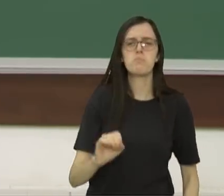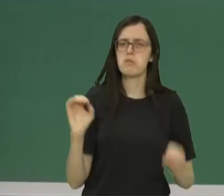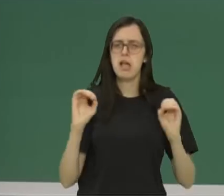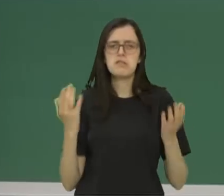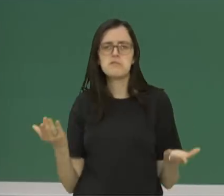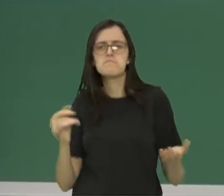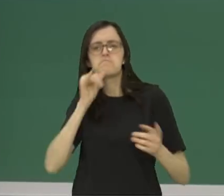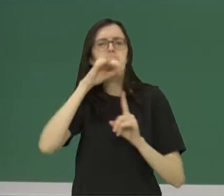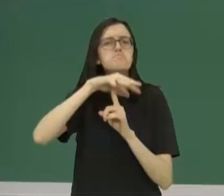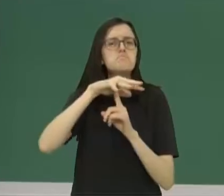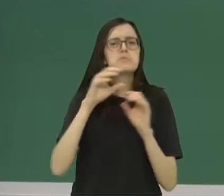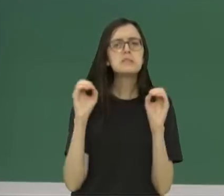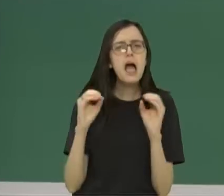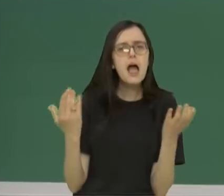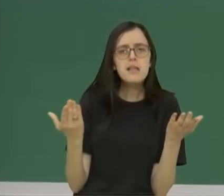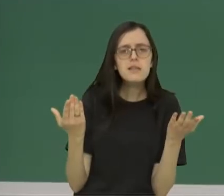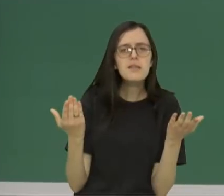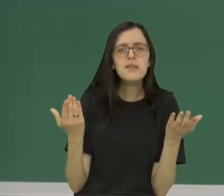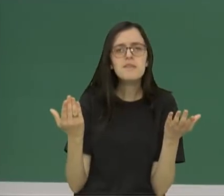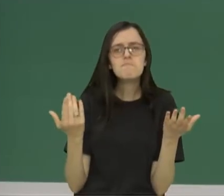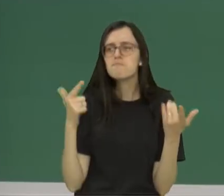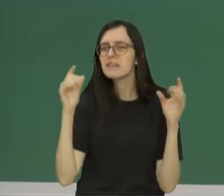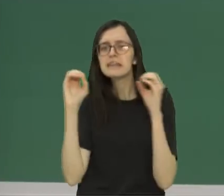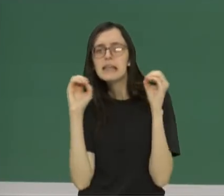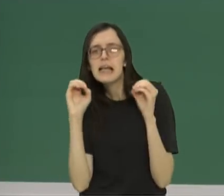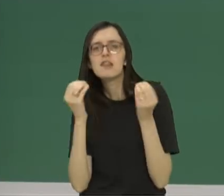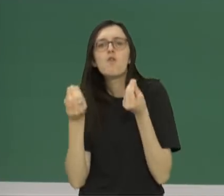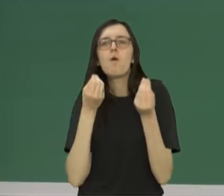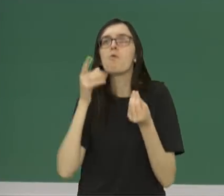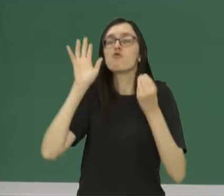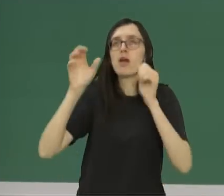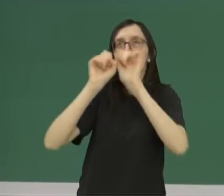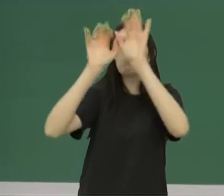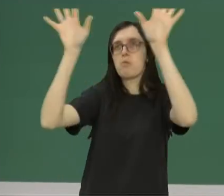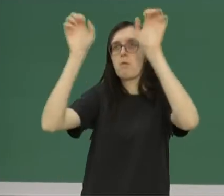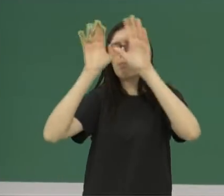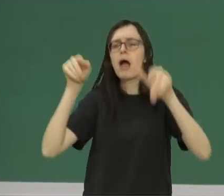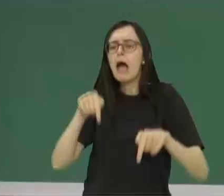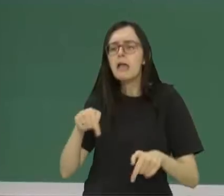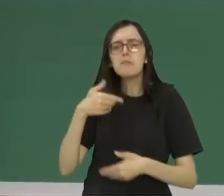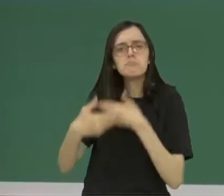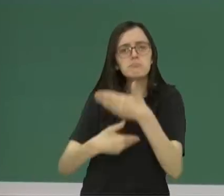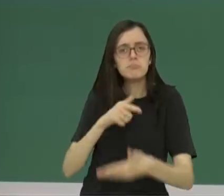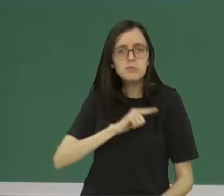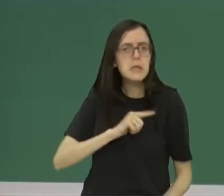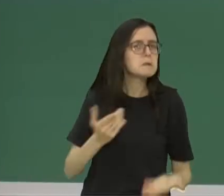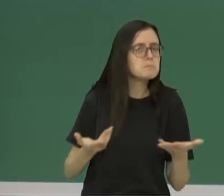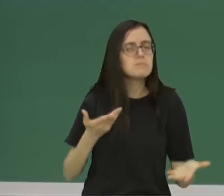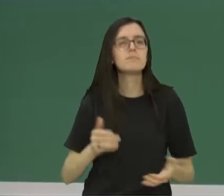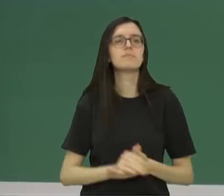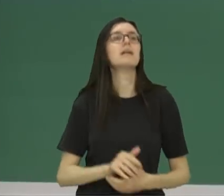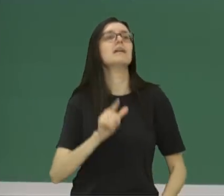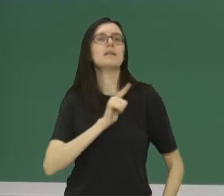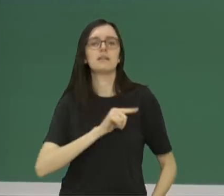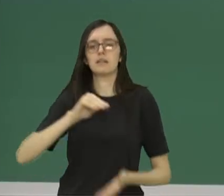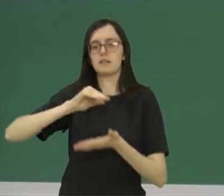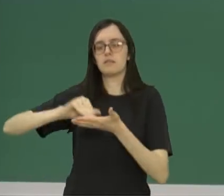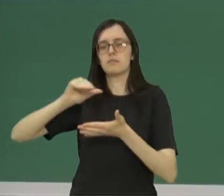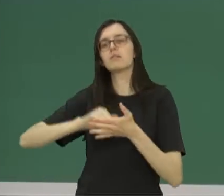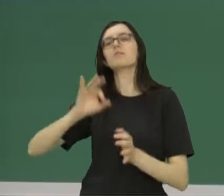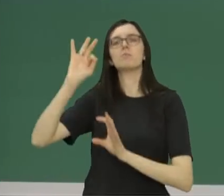nada? No Paraná nós não temos nenhuma atividade para promover o desenvolvimento? Nós temos a Secretaria